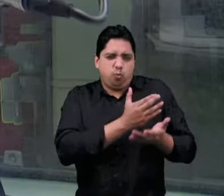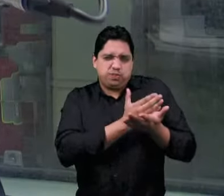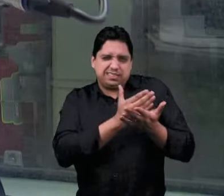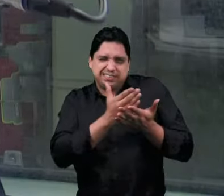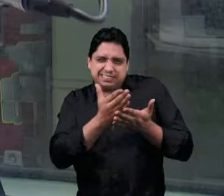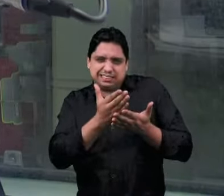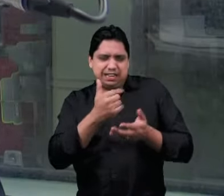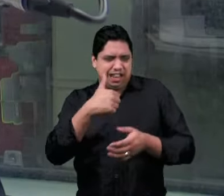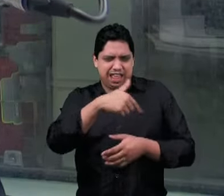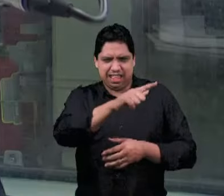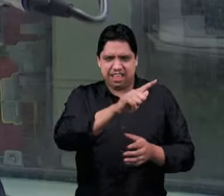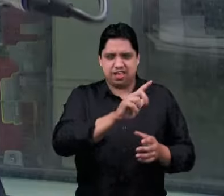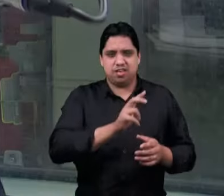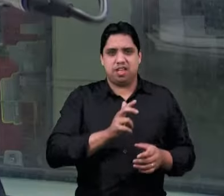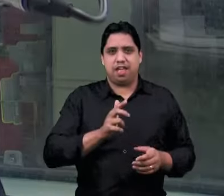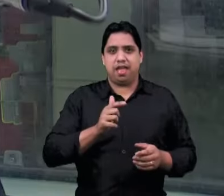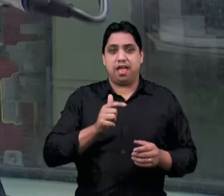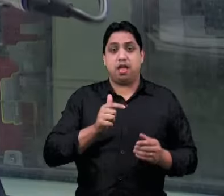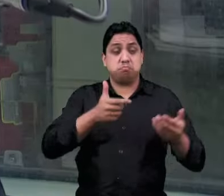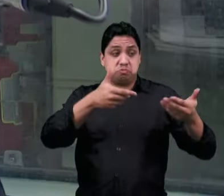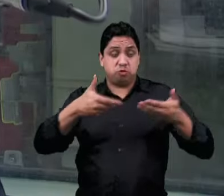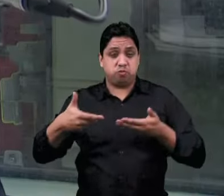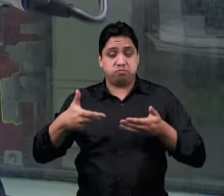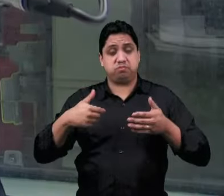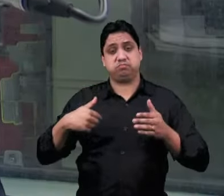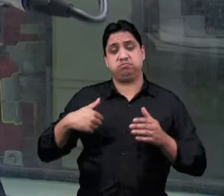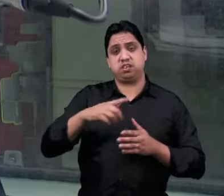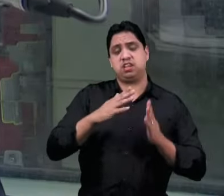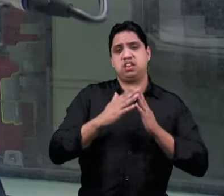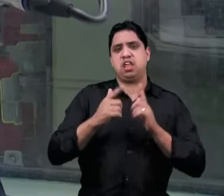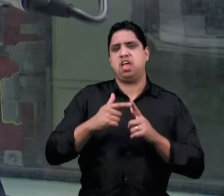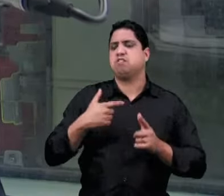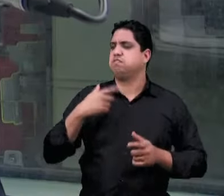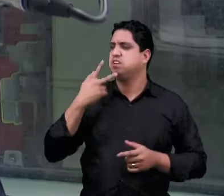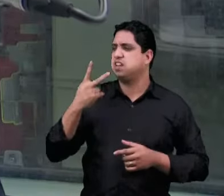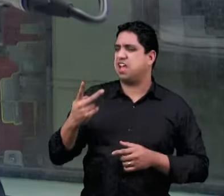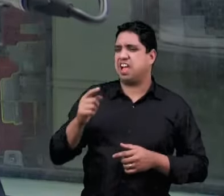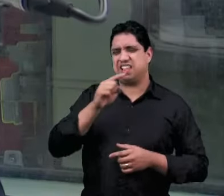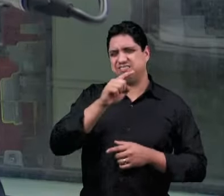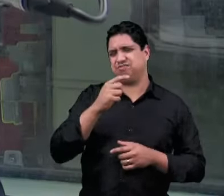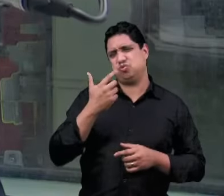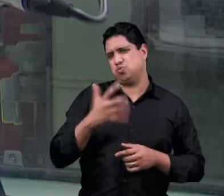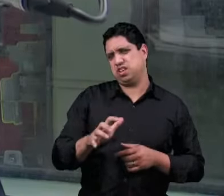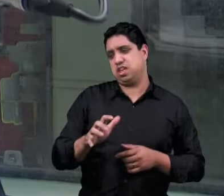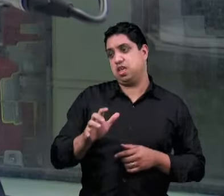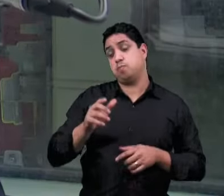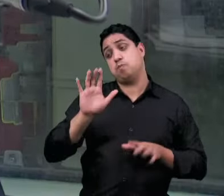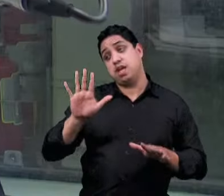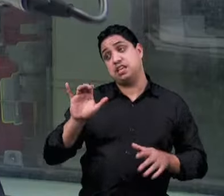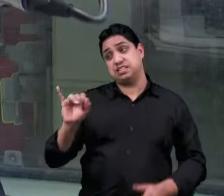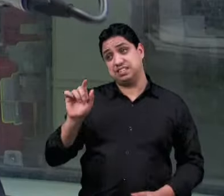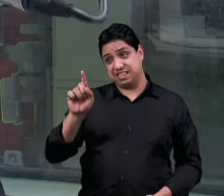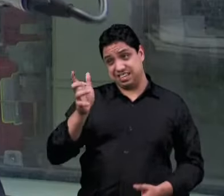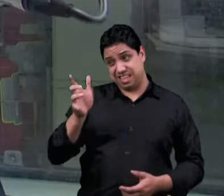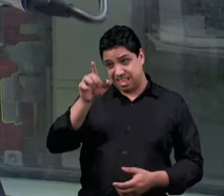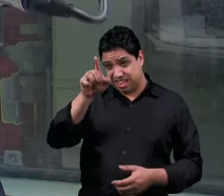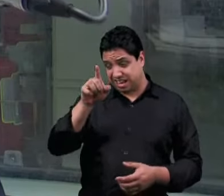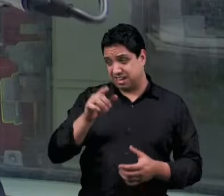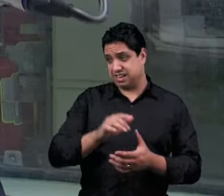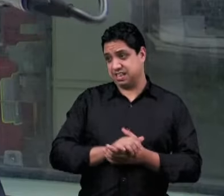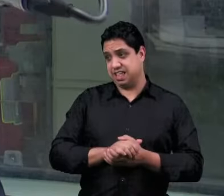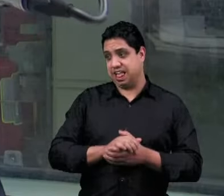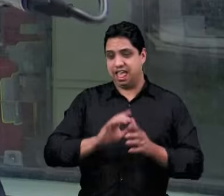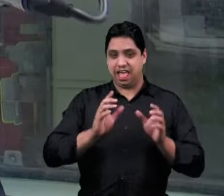a frequentar, e me convidou para ir à igreja. Eu disse, olha, ali eu não vou, mas se você quiser ir naquela igreja atrás